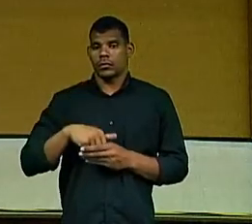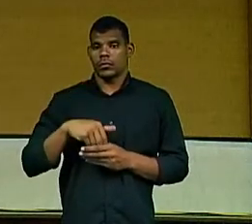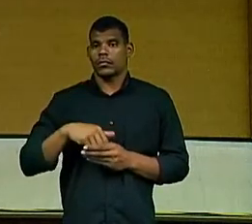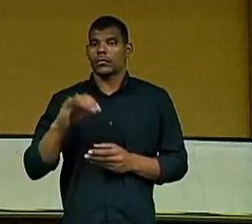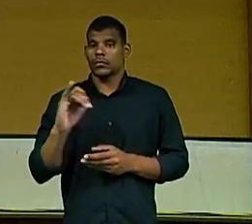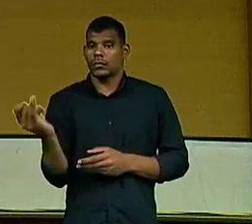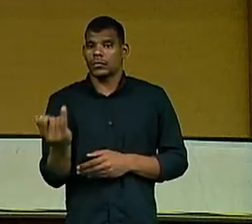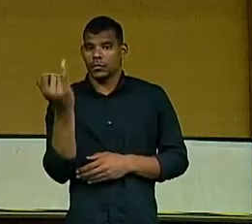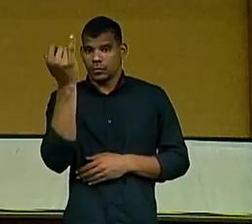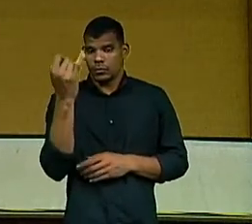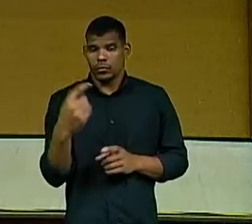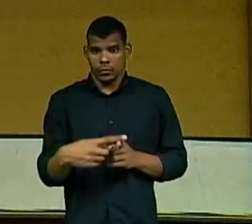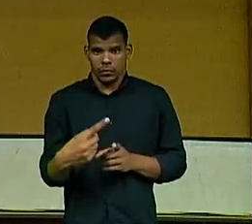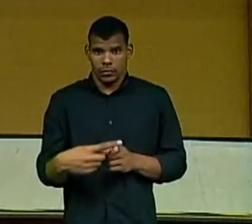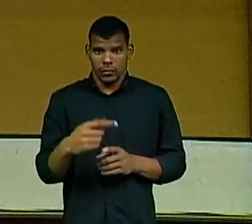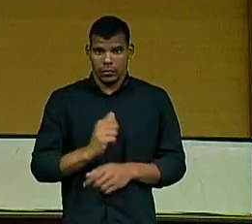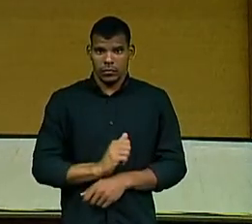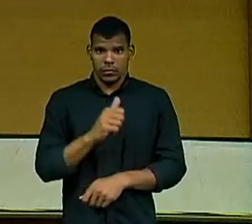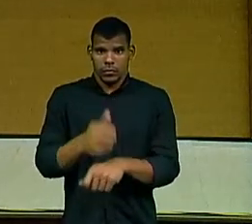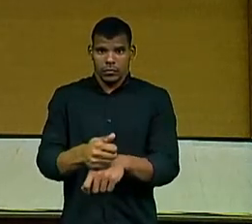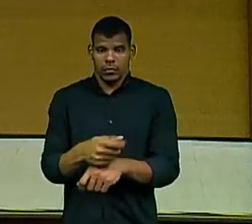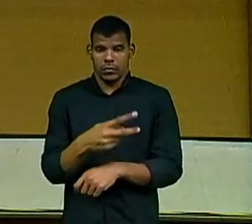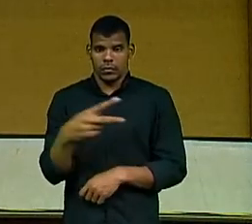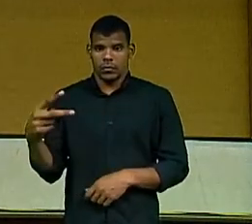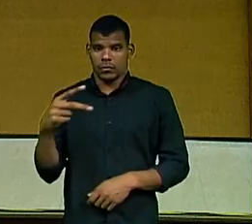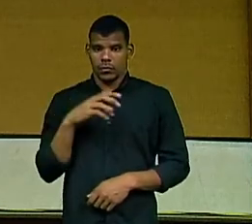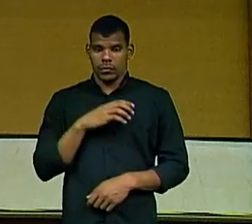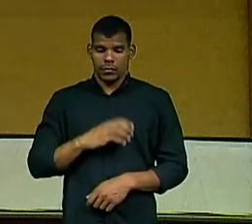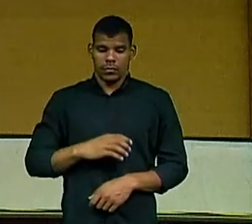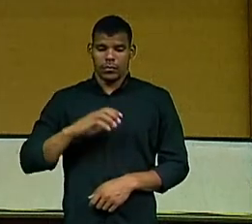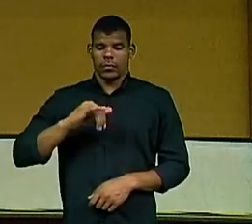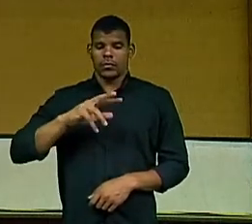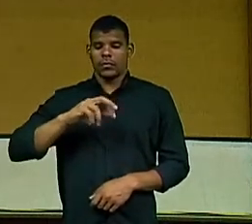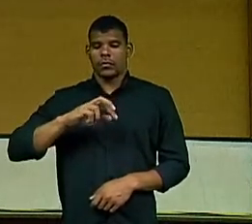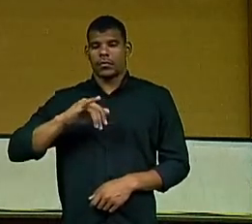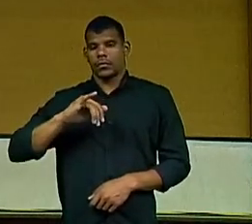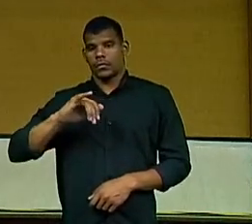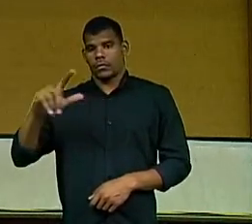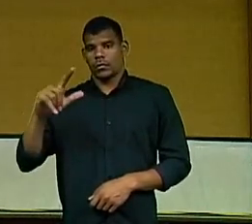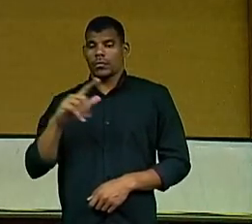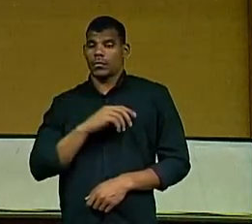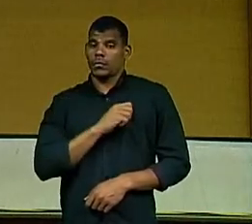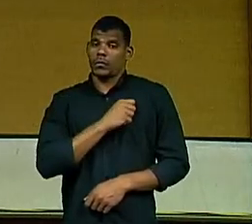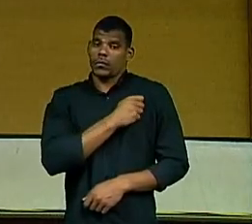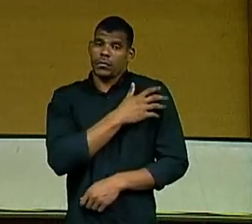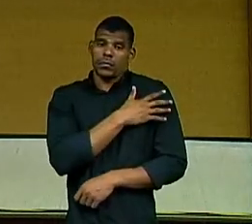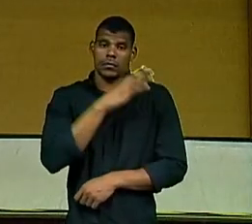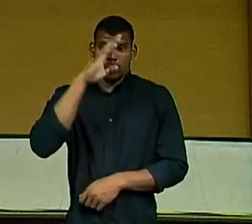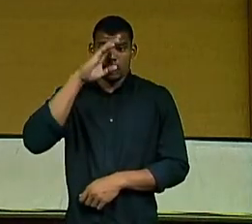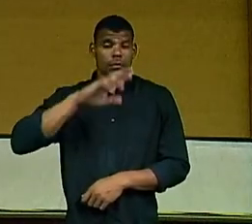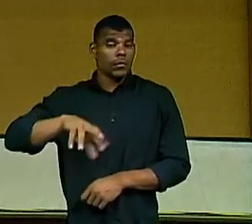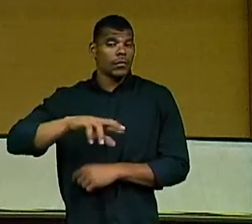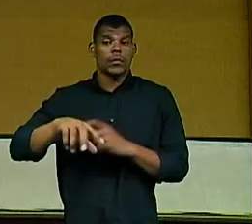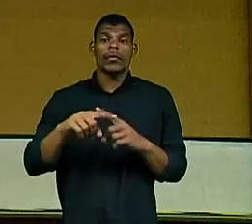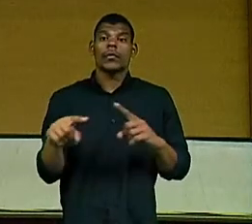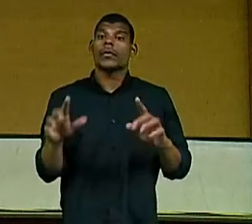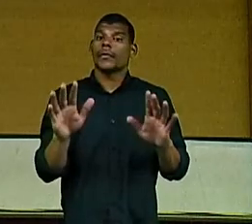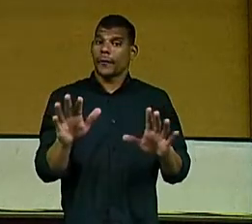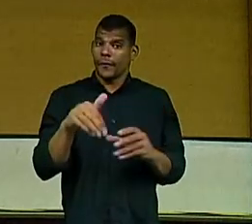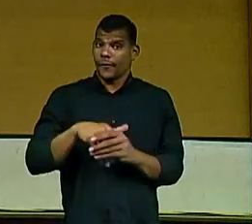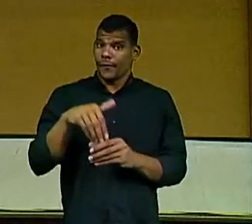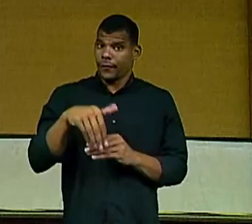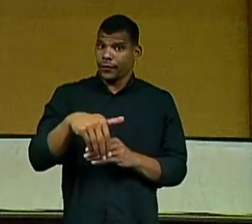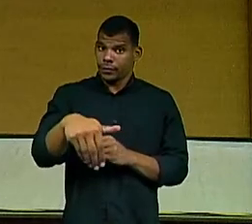porque elege presidentes civis não mais militares mas ainda foi uma eleição